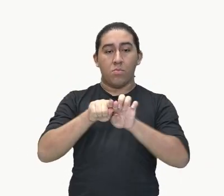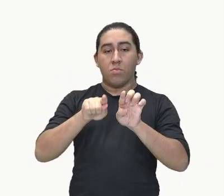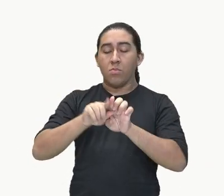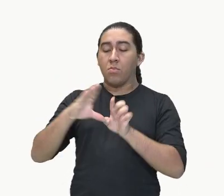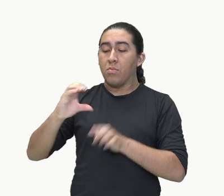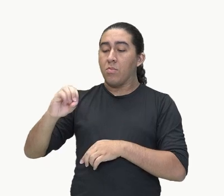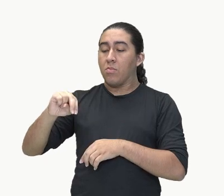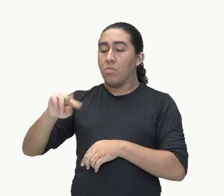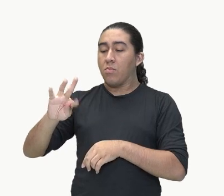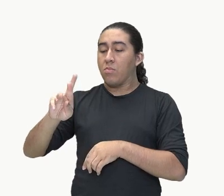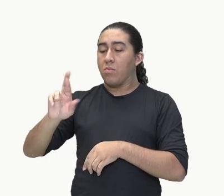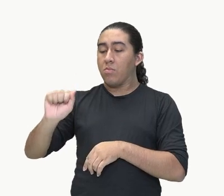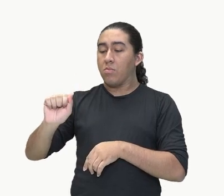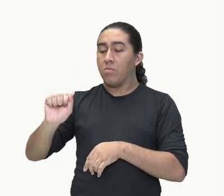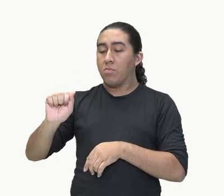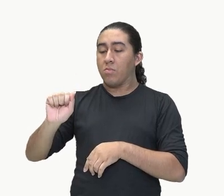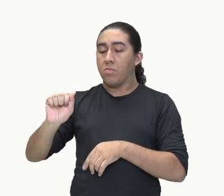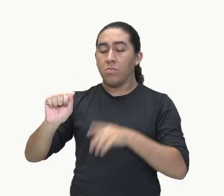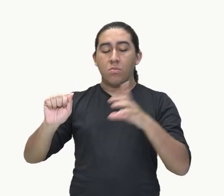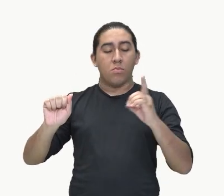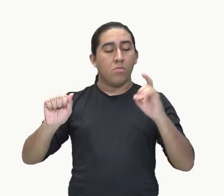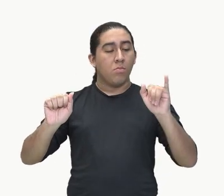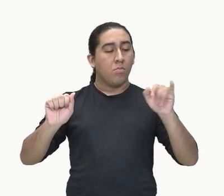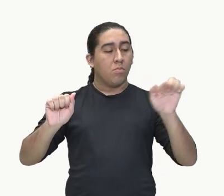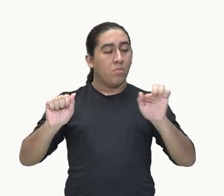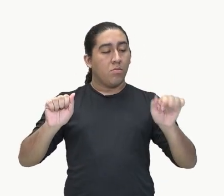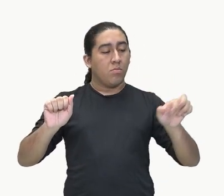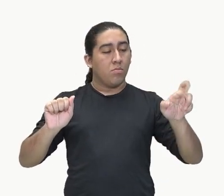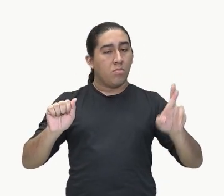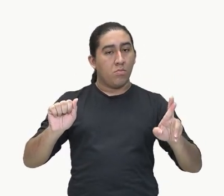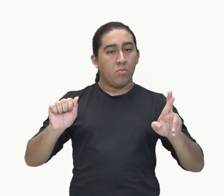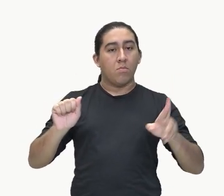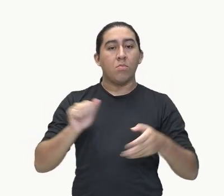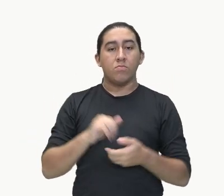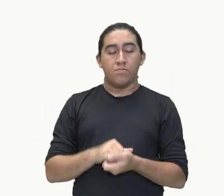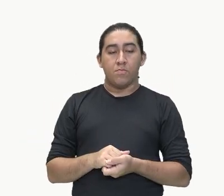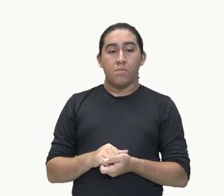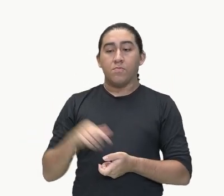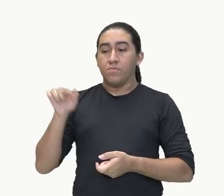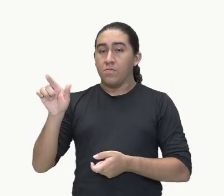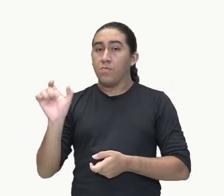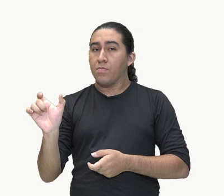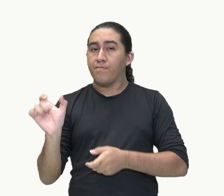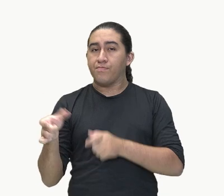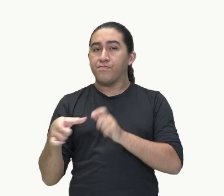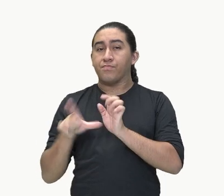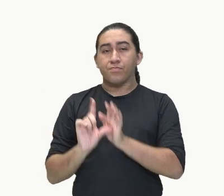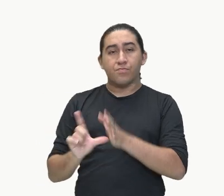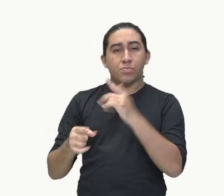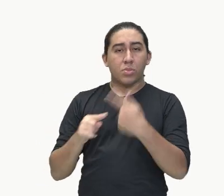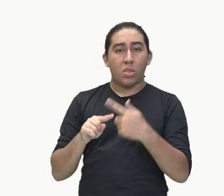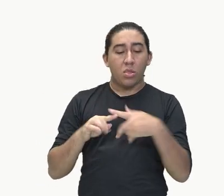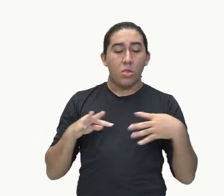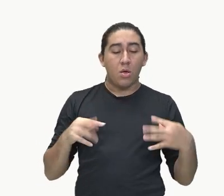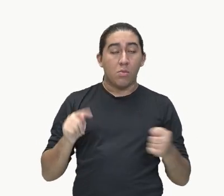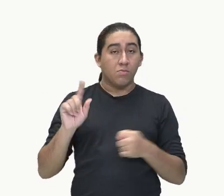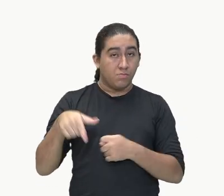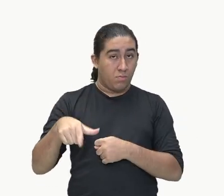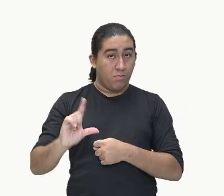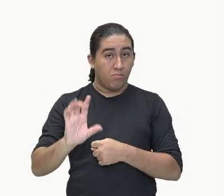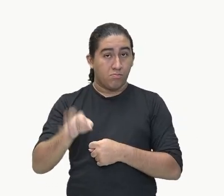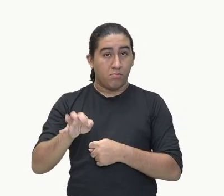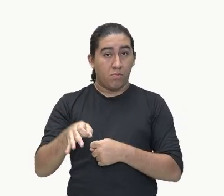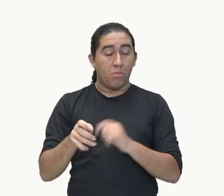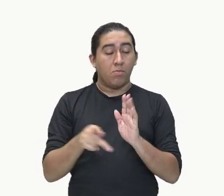tem dizer, contra, é o prefixo. Por que é prefixo? Porque todas elas vêm antes